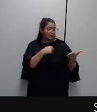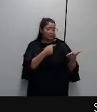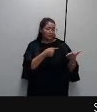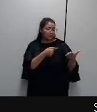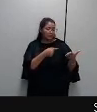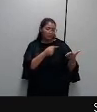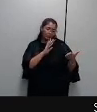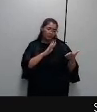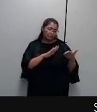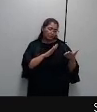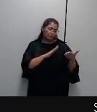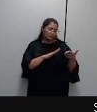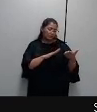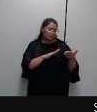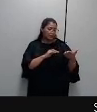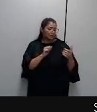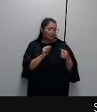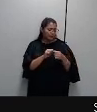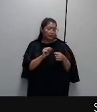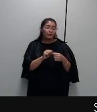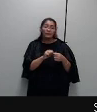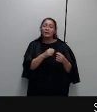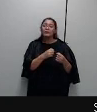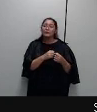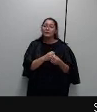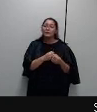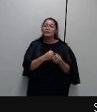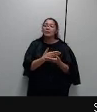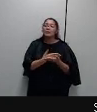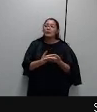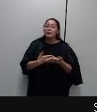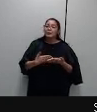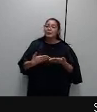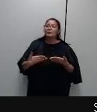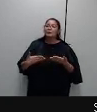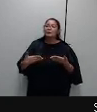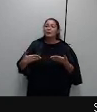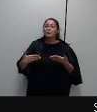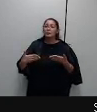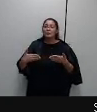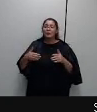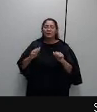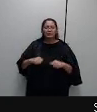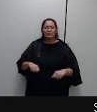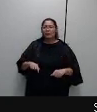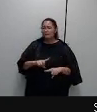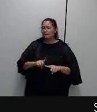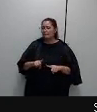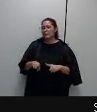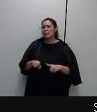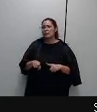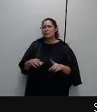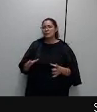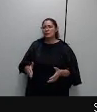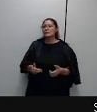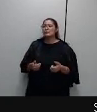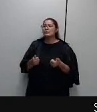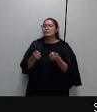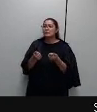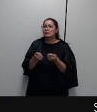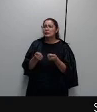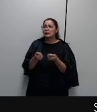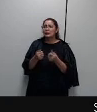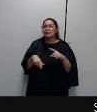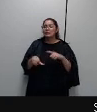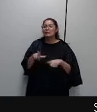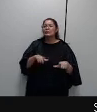faz concluir que não se pode extrair do puro e simples encerramento das atividades da